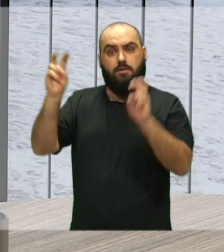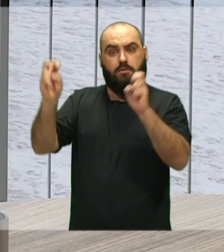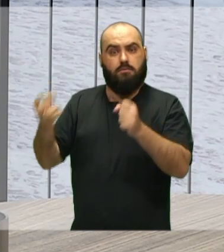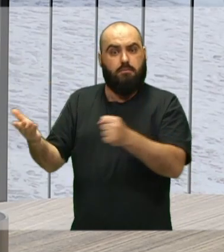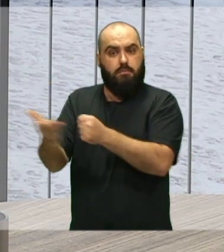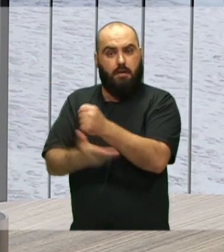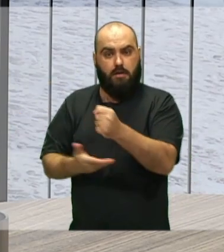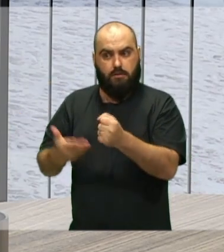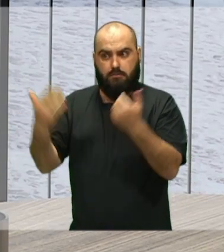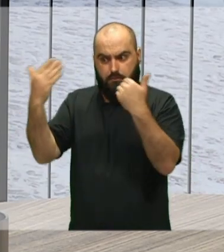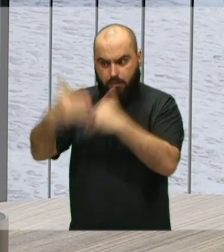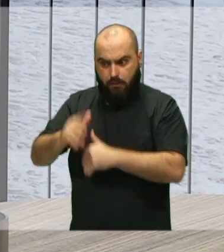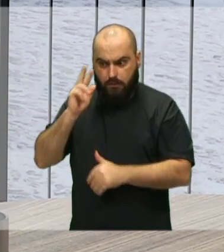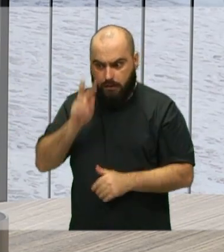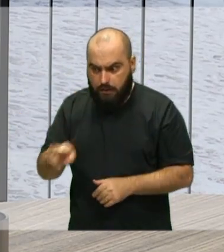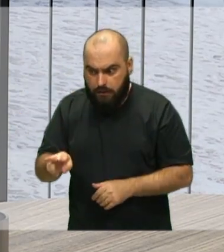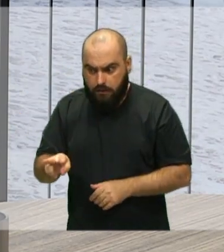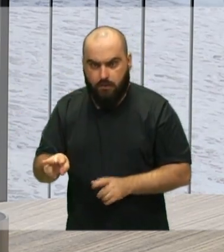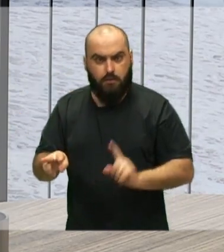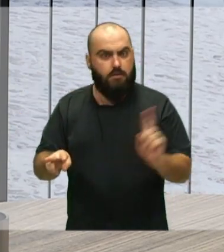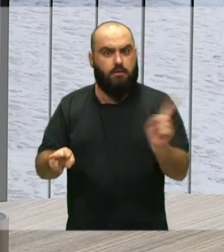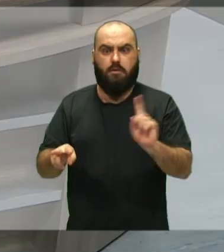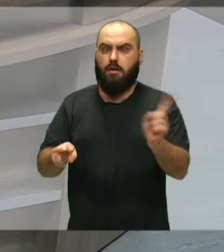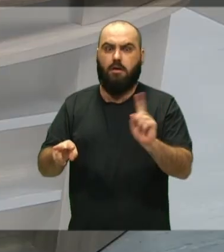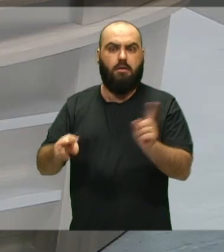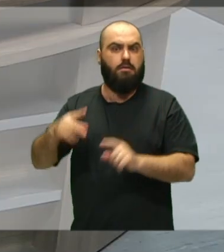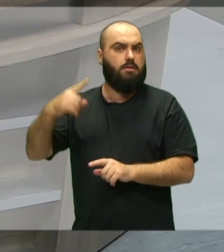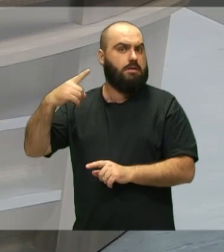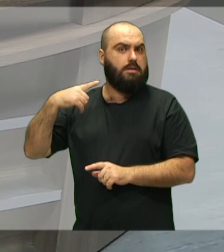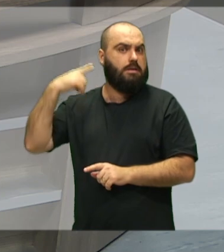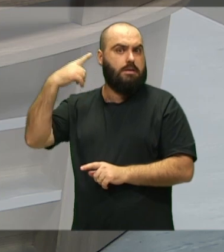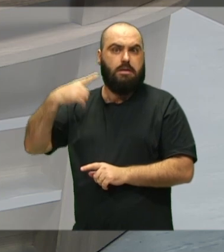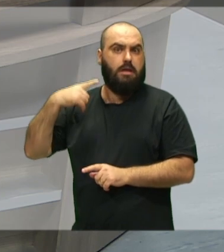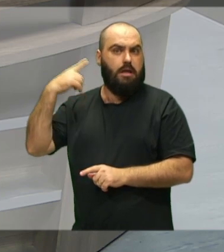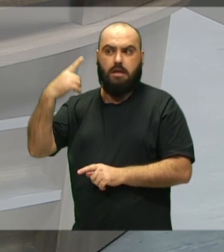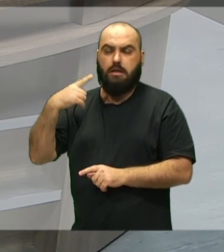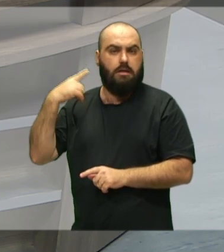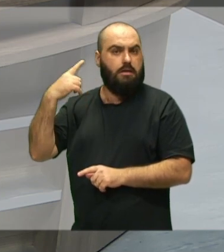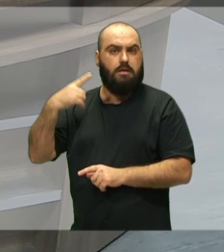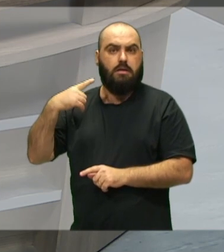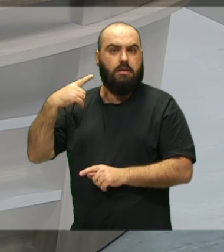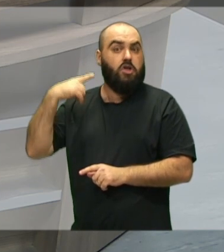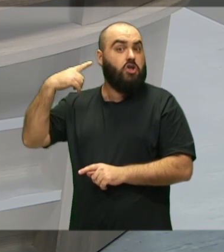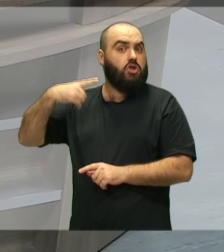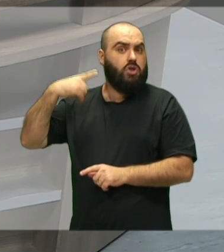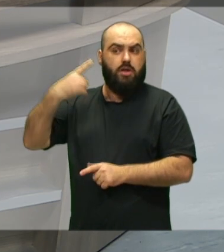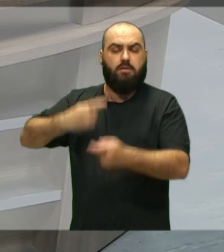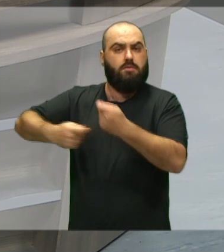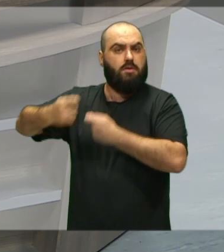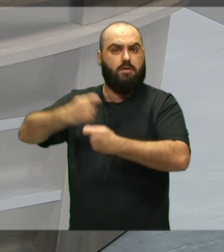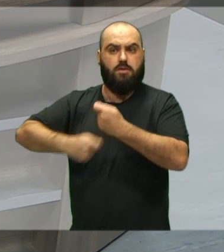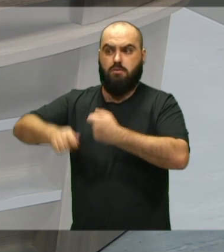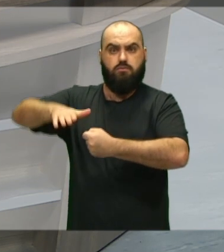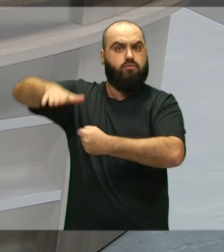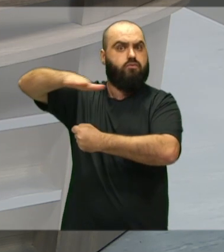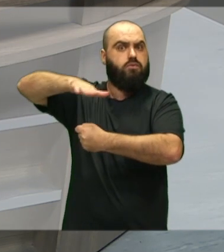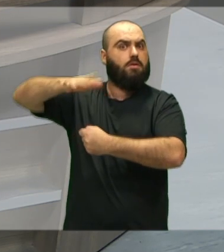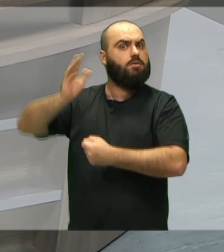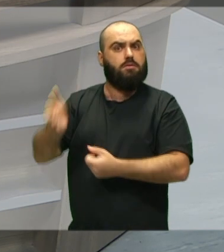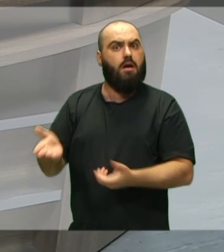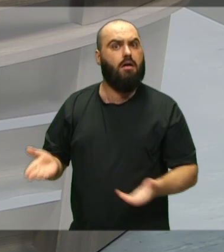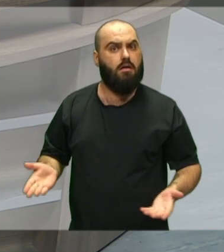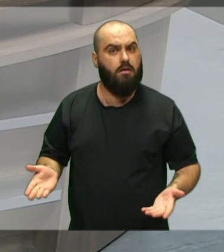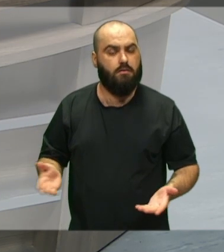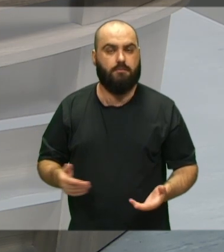prova, isso é fundamento? Isso já é um direito administrativo básica, né? Intermediário, já está julgando bem avançado. Então, desde provas de